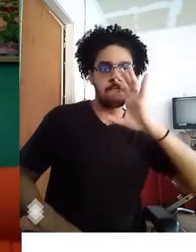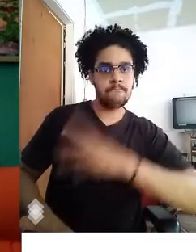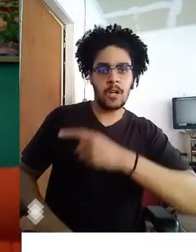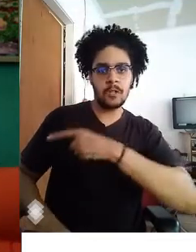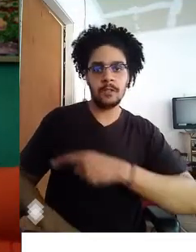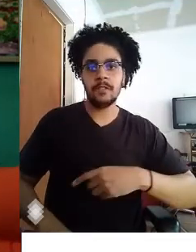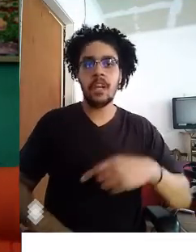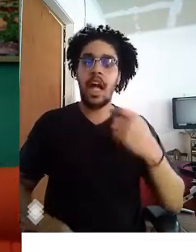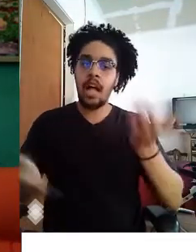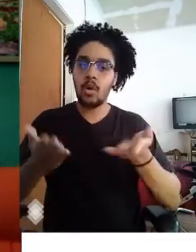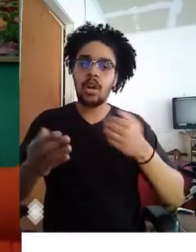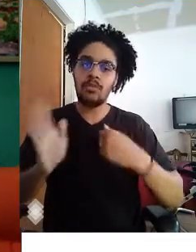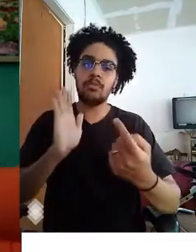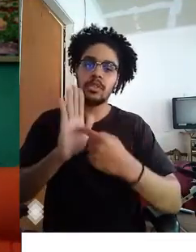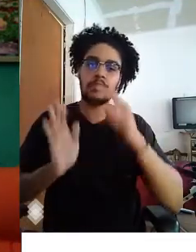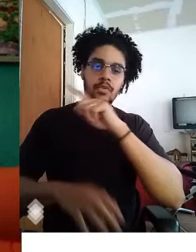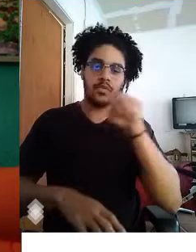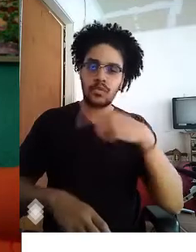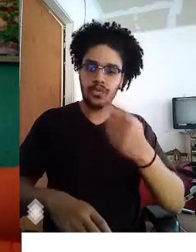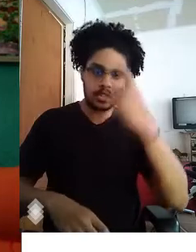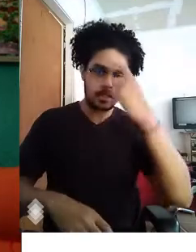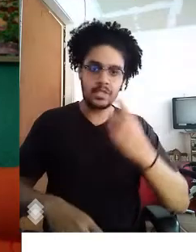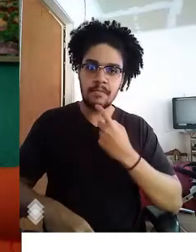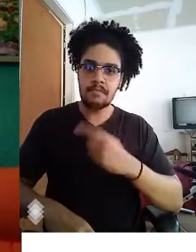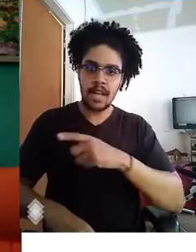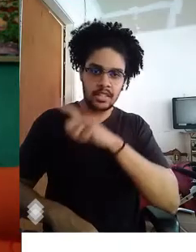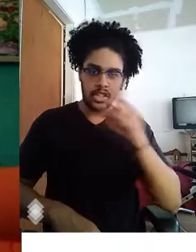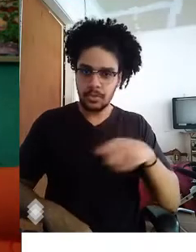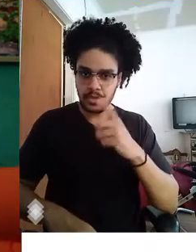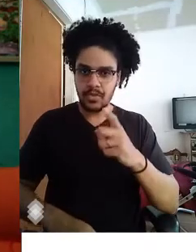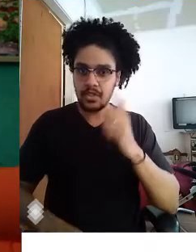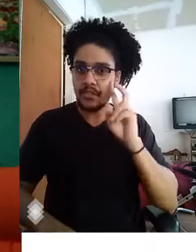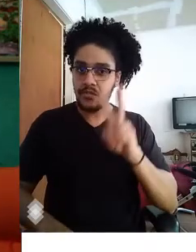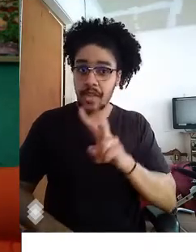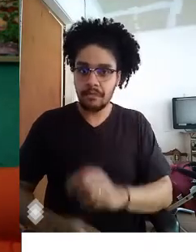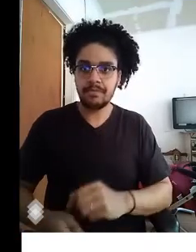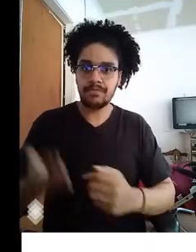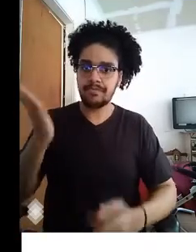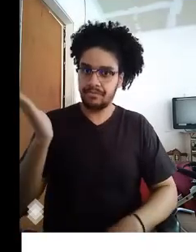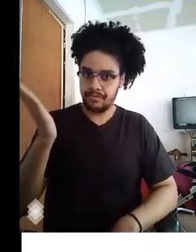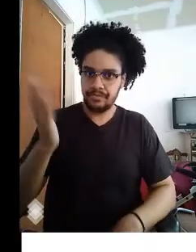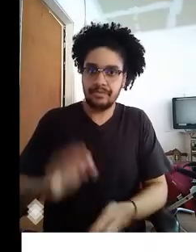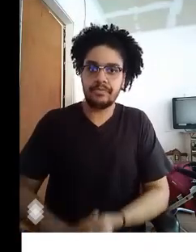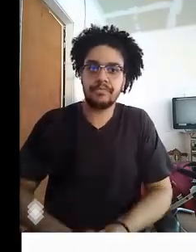para vocês um clipe com uma sequência de imagens, de reportagens que mostram isso. Vamos ver.